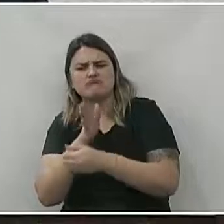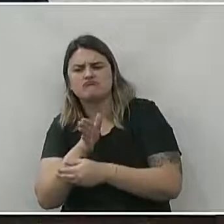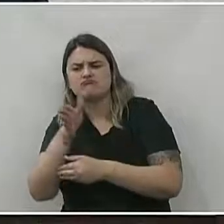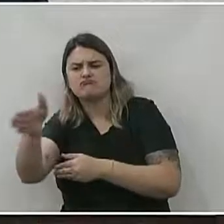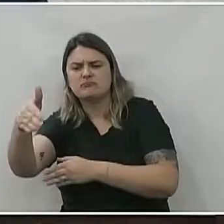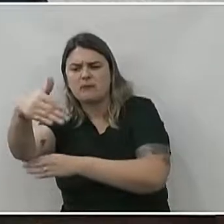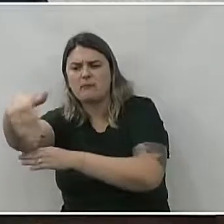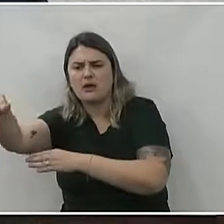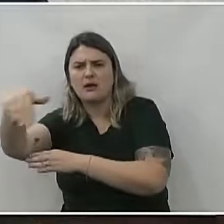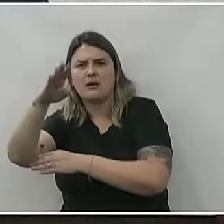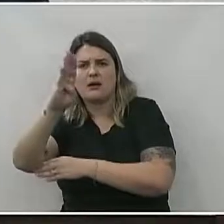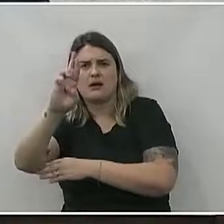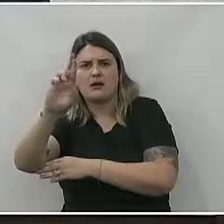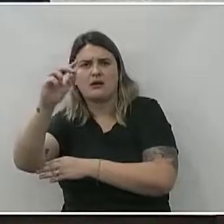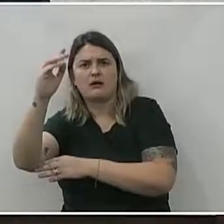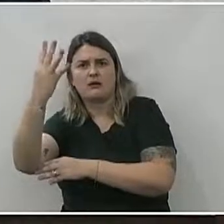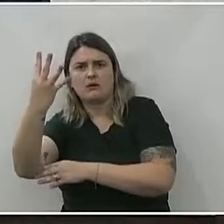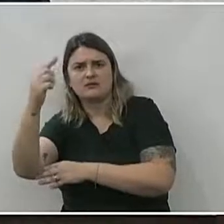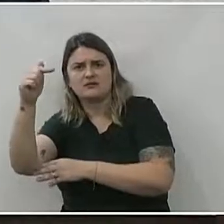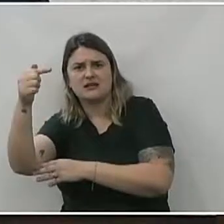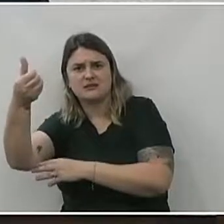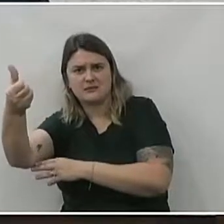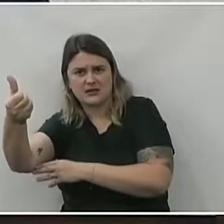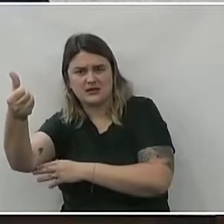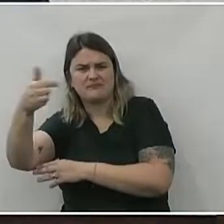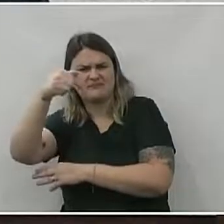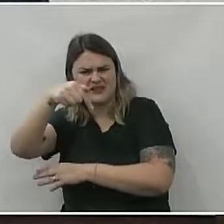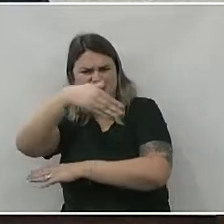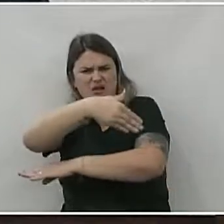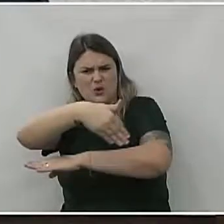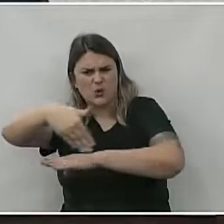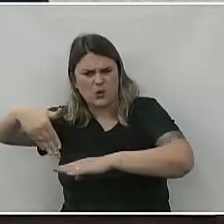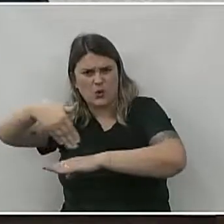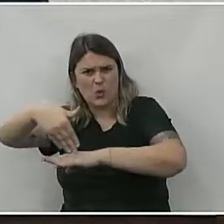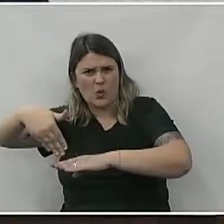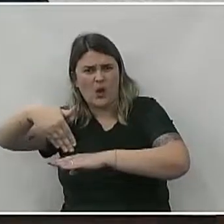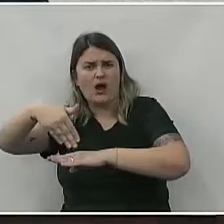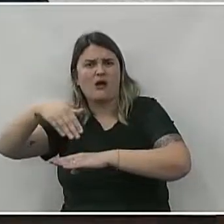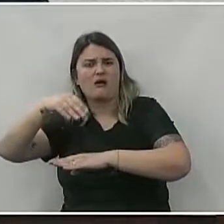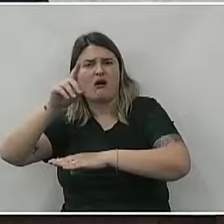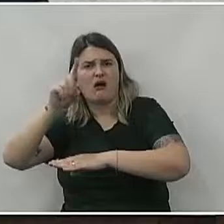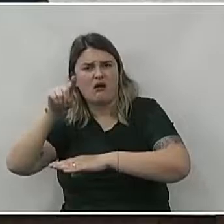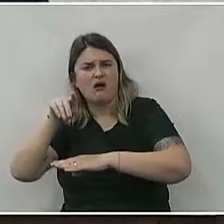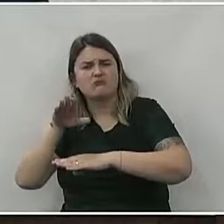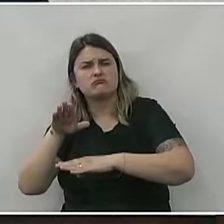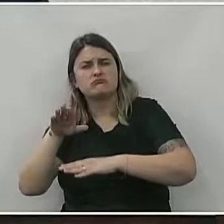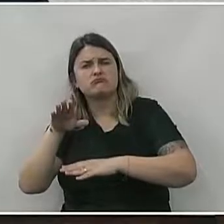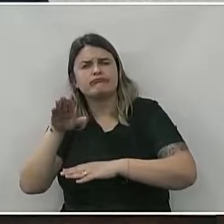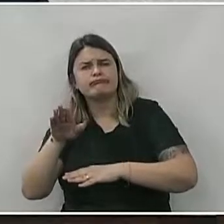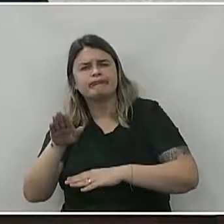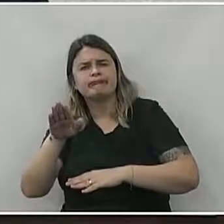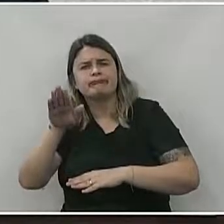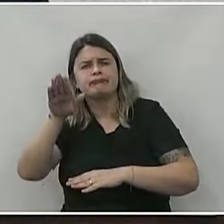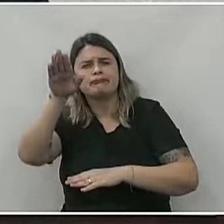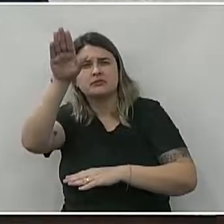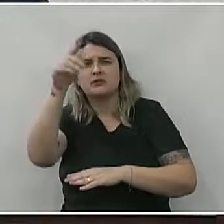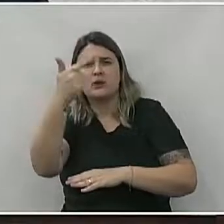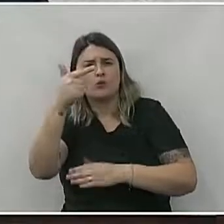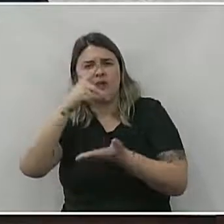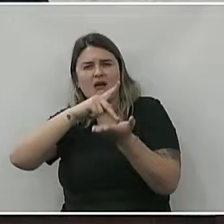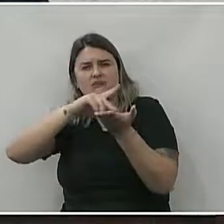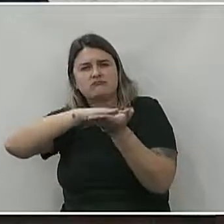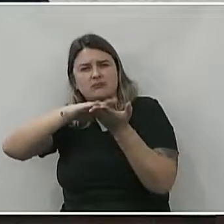BR-476. Justificativa. Esta rua possui um ângulo de inclinação bastante acentuado e não é pavimentada, o